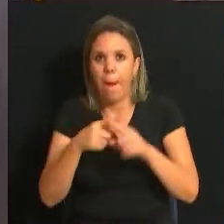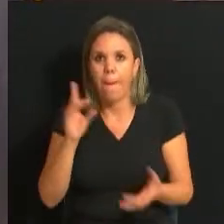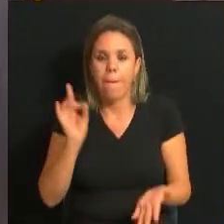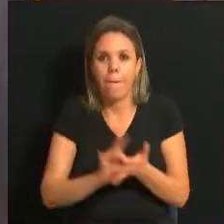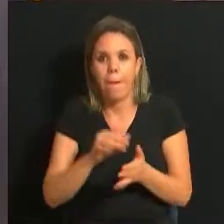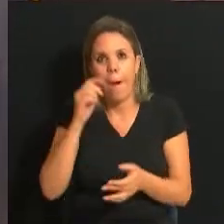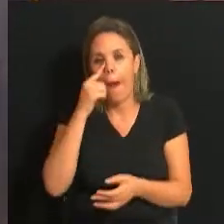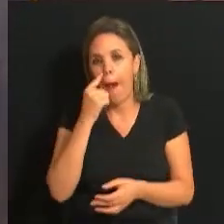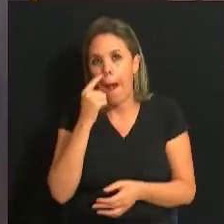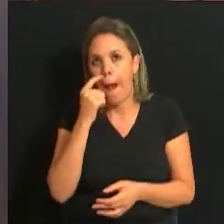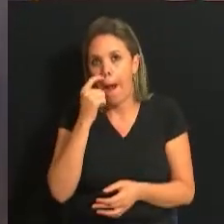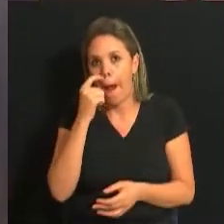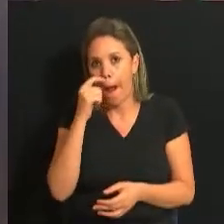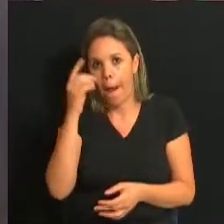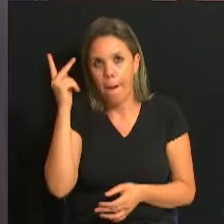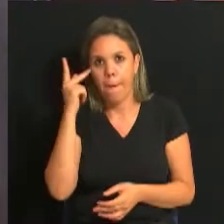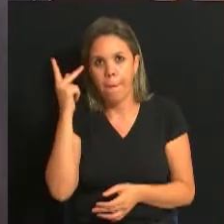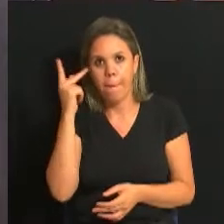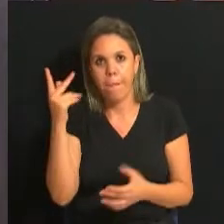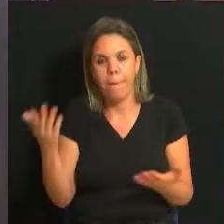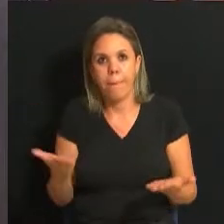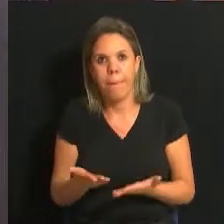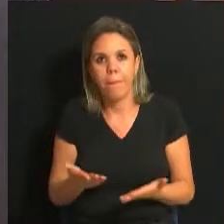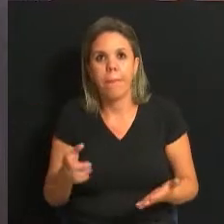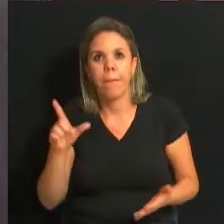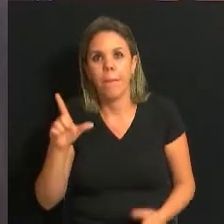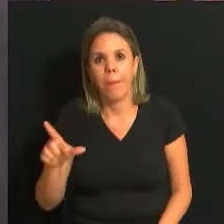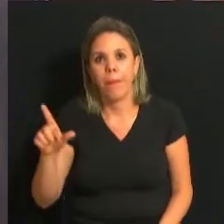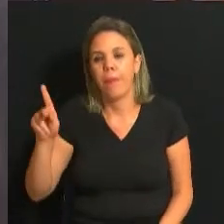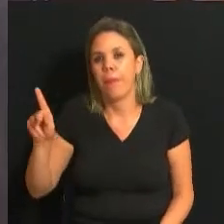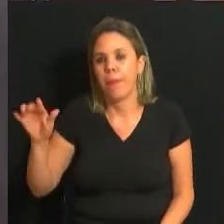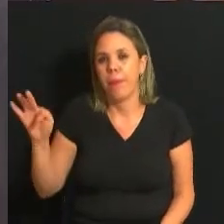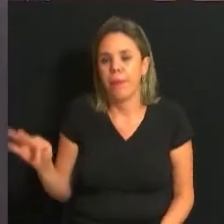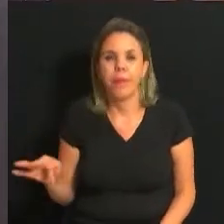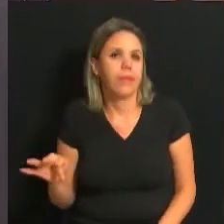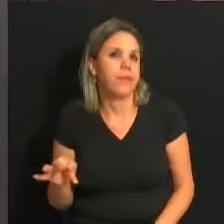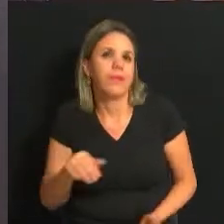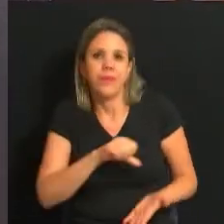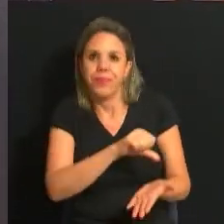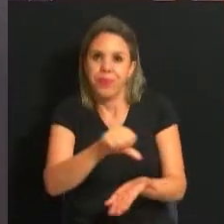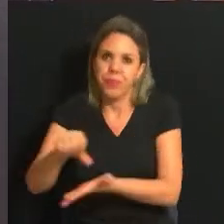Copa Paulista, que hoje é a Copa LPF, os jogos regionais,